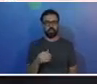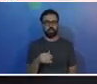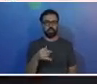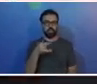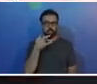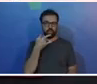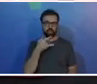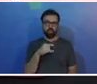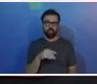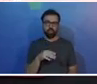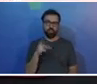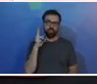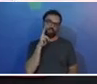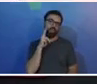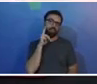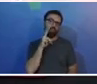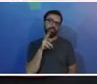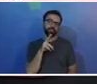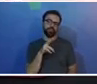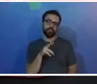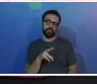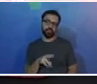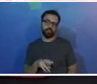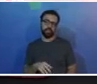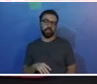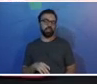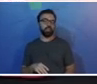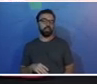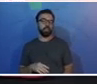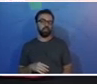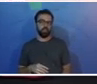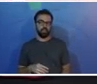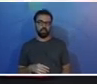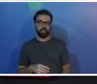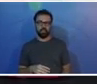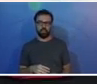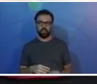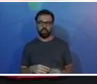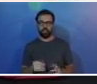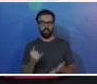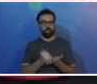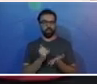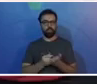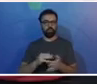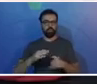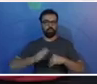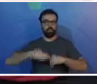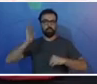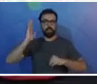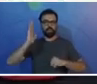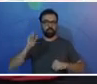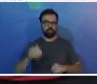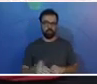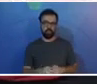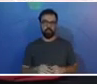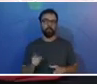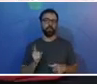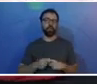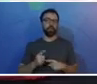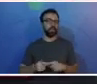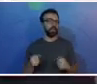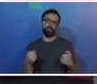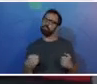ó, 55, mais da metade desse valor é de imposto.